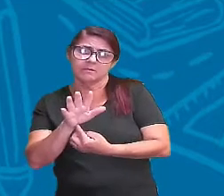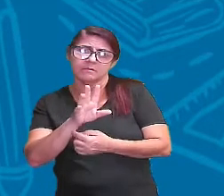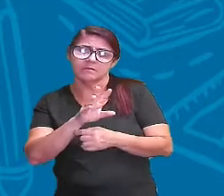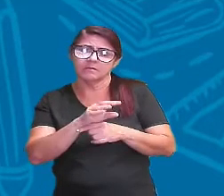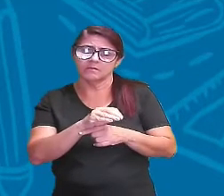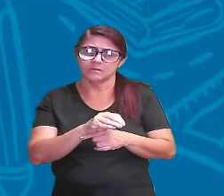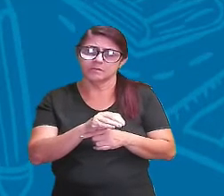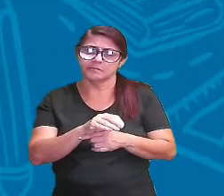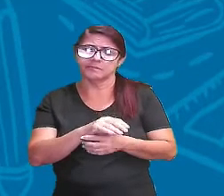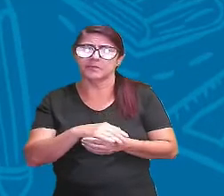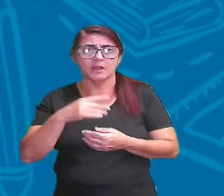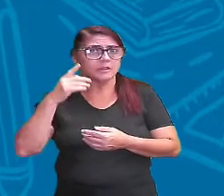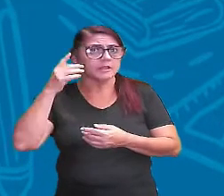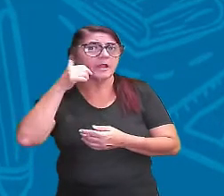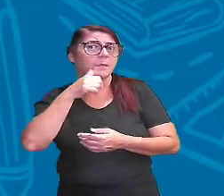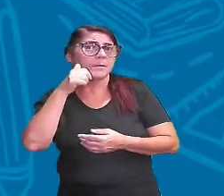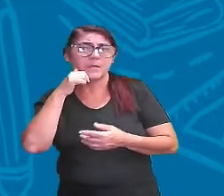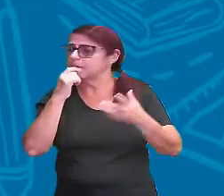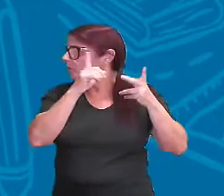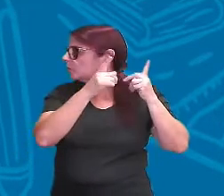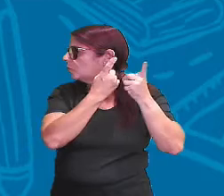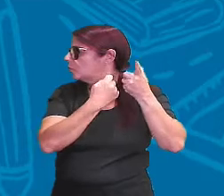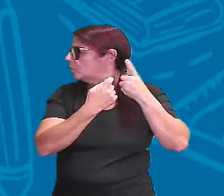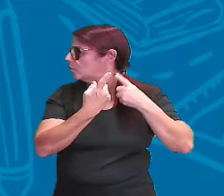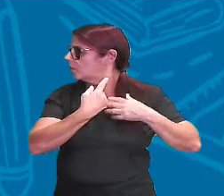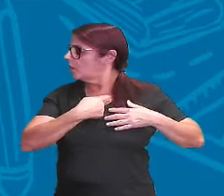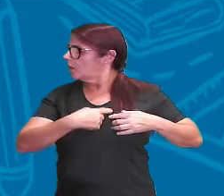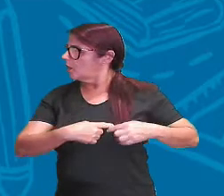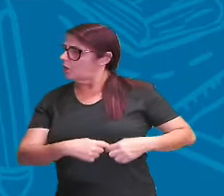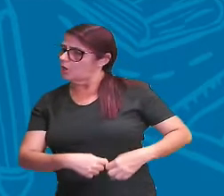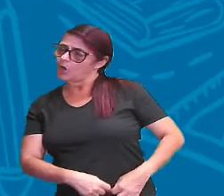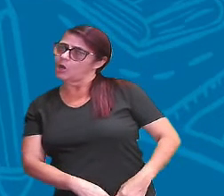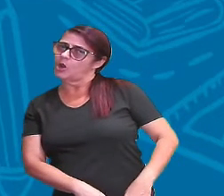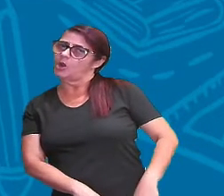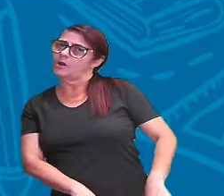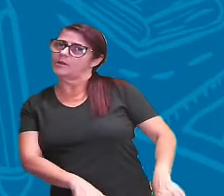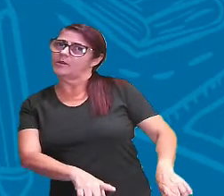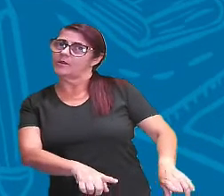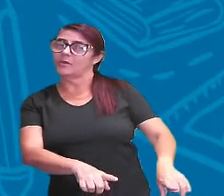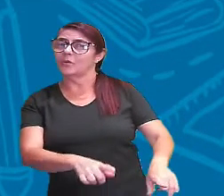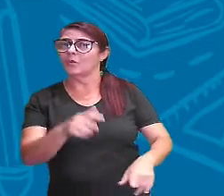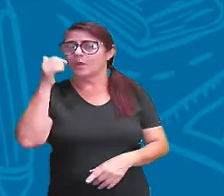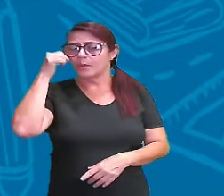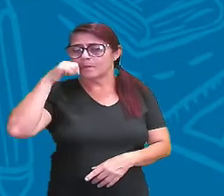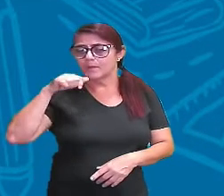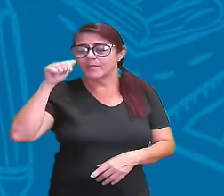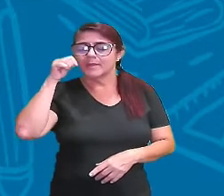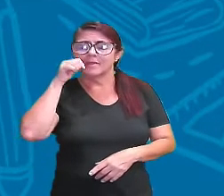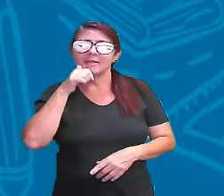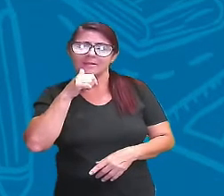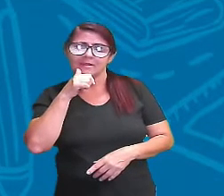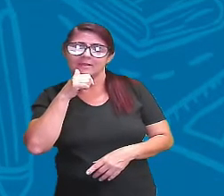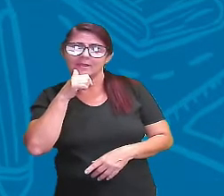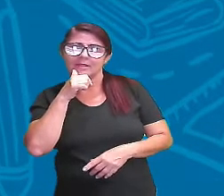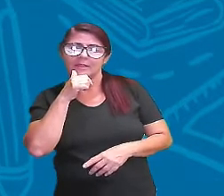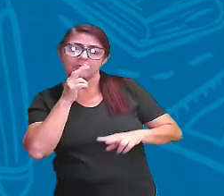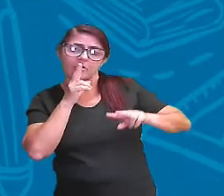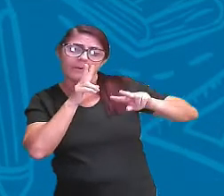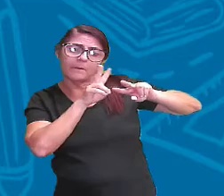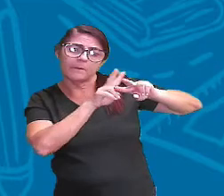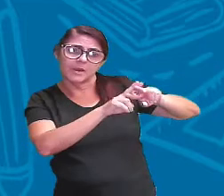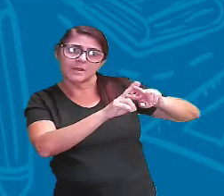Da Rapunzel. A história da Rapunzel, ela é o quê? Uma menina que foi aprisionada